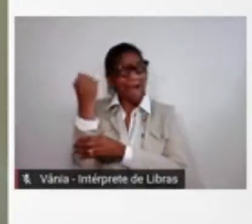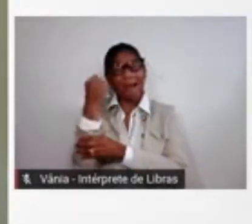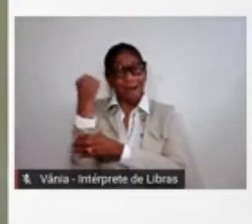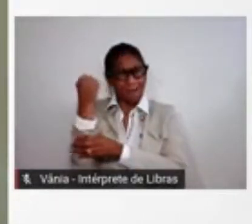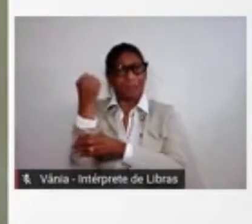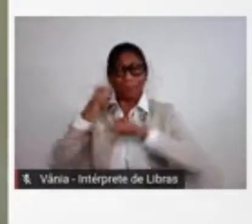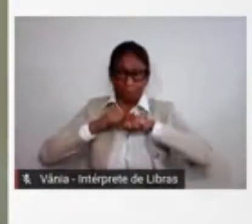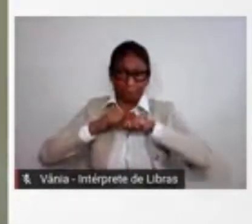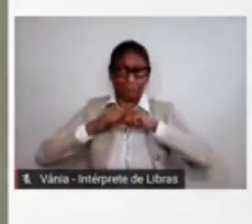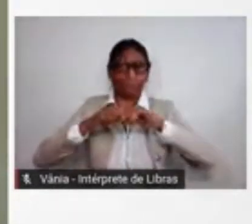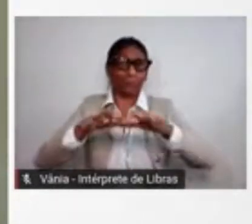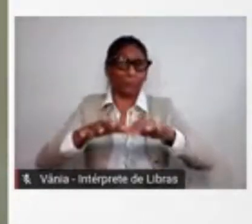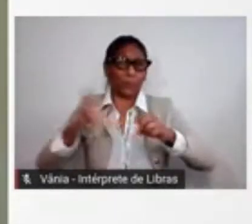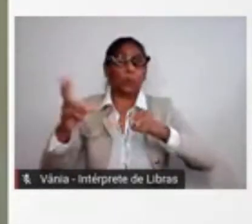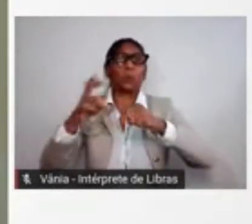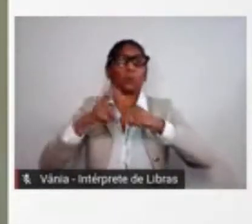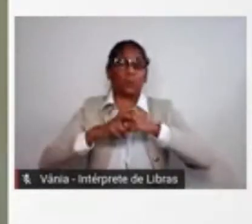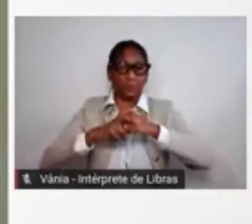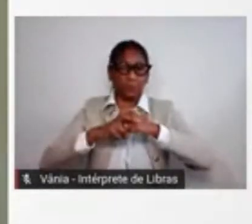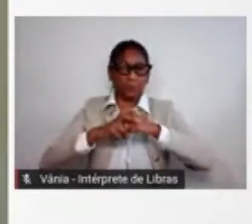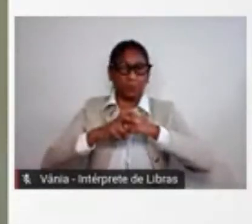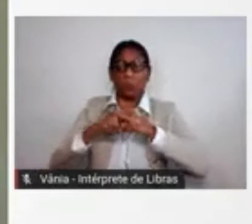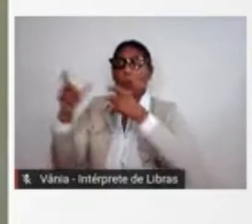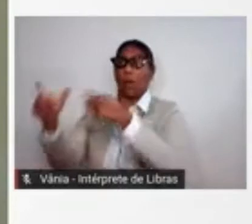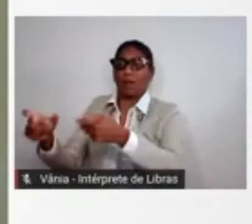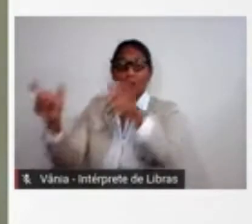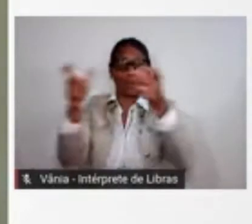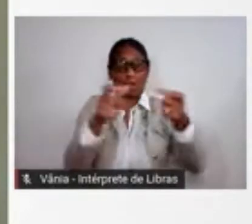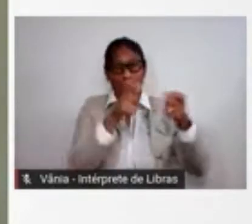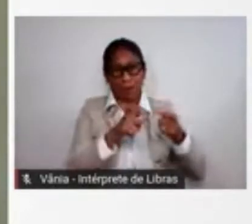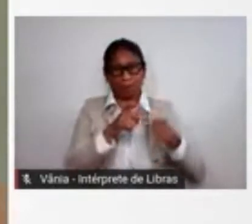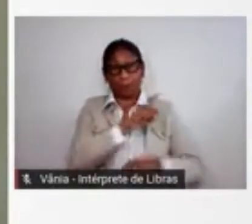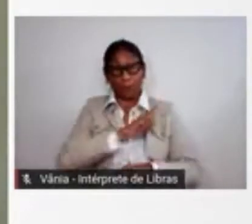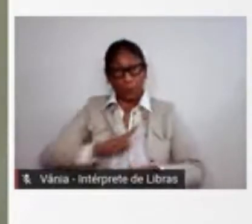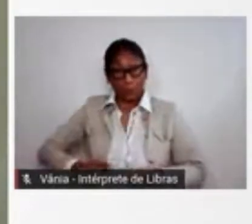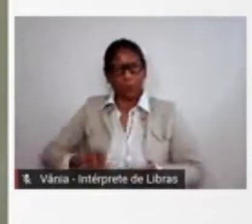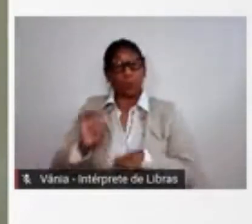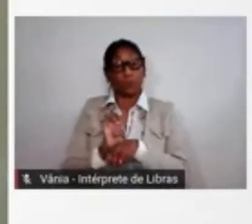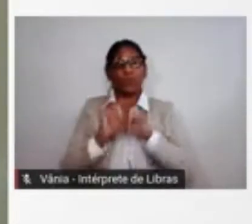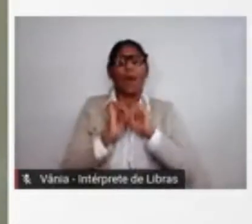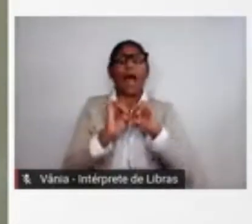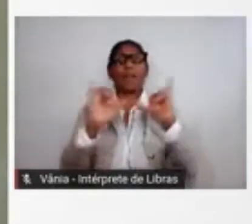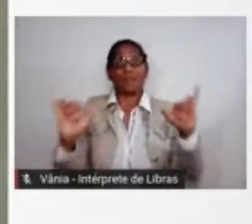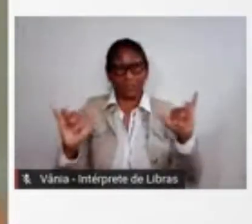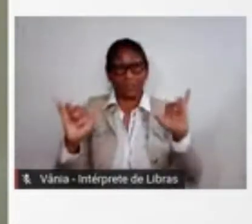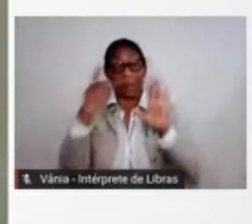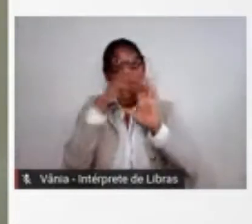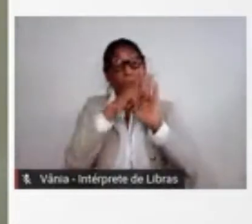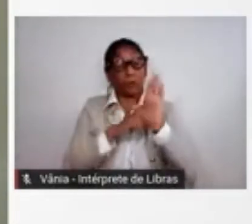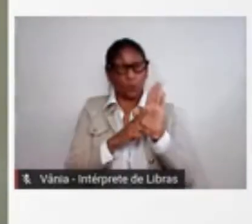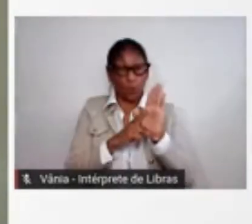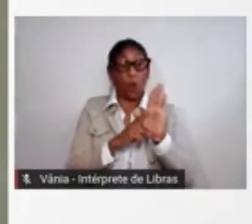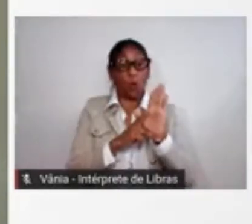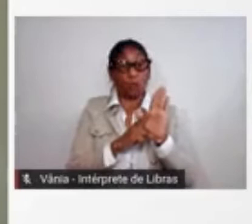disseminação do vírus por aquela região. O governo do estado vai tornar públicos esses protocolos, ou seja, nós vamos publicizar